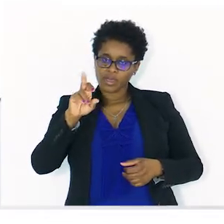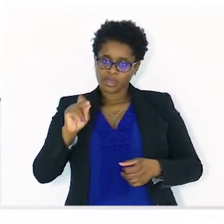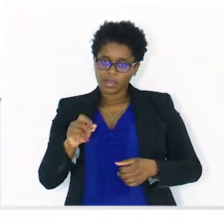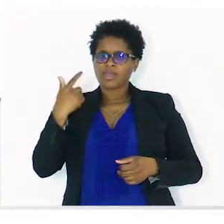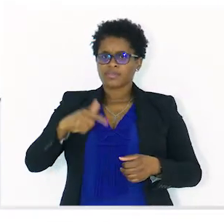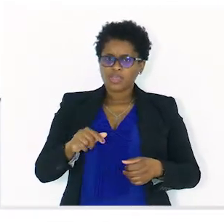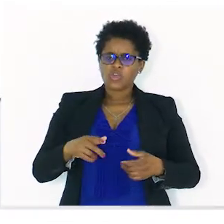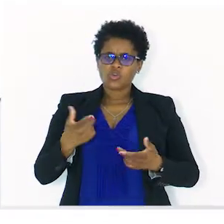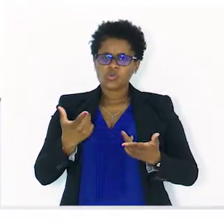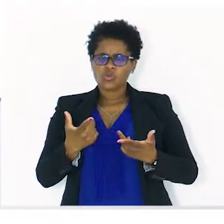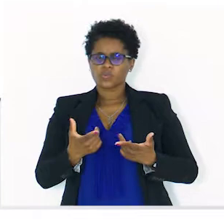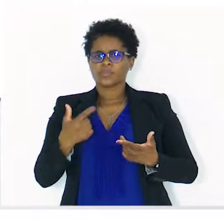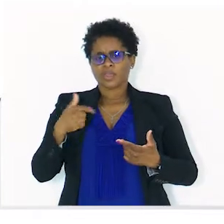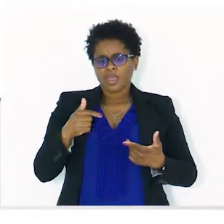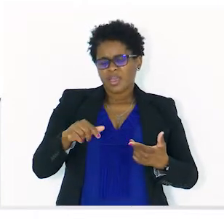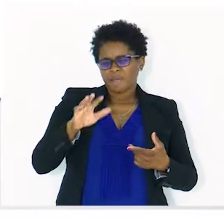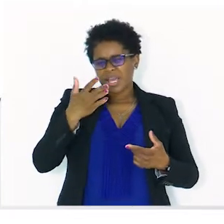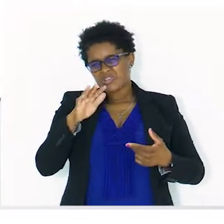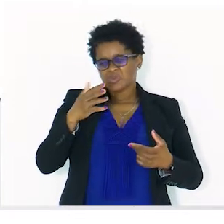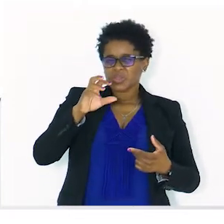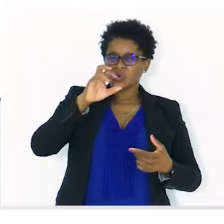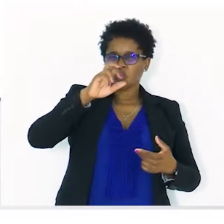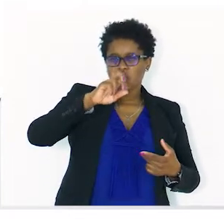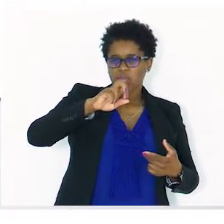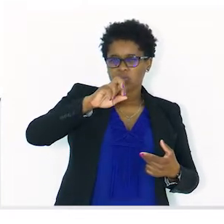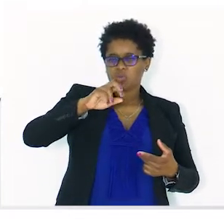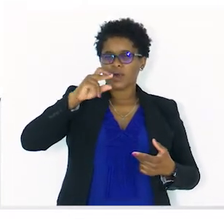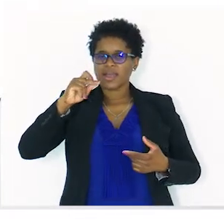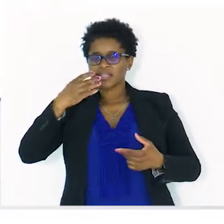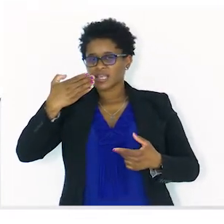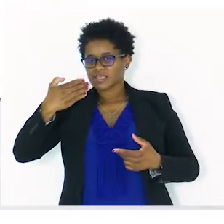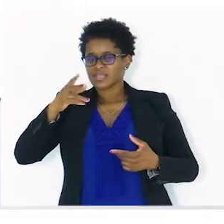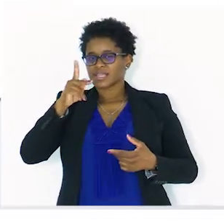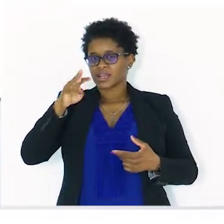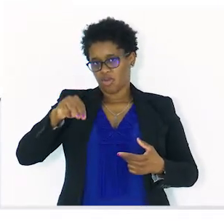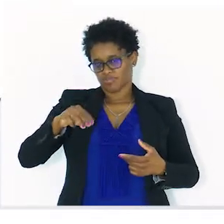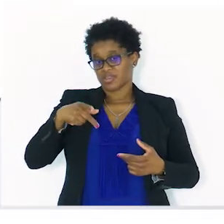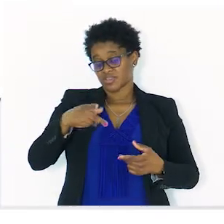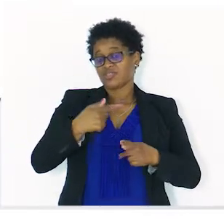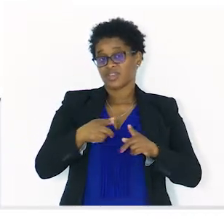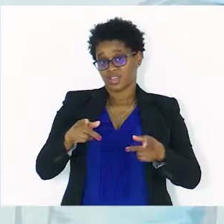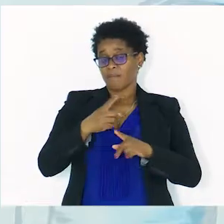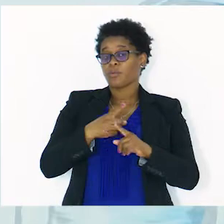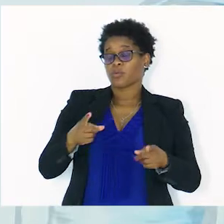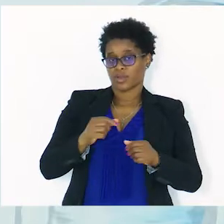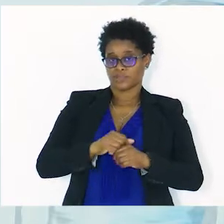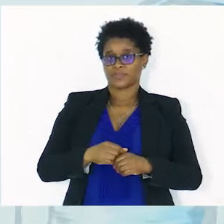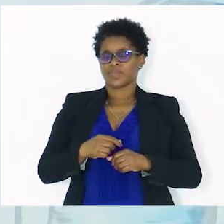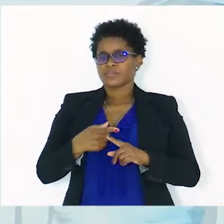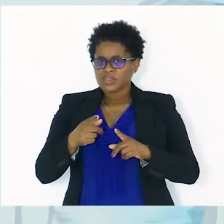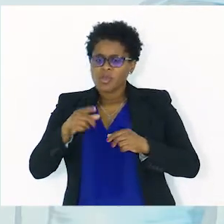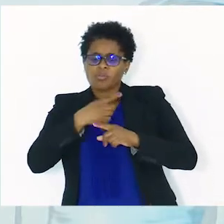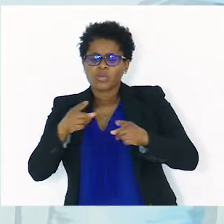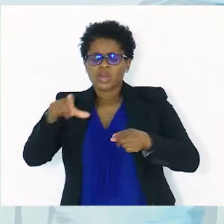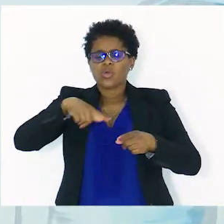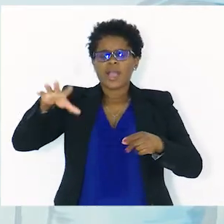uma espessura mais ou menos de 8 a 17 km. Isto varia porque nas zonas mais